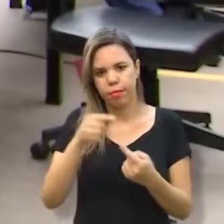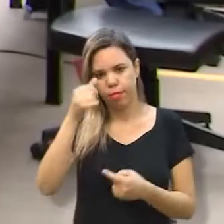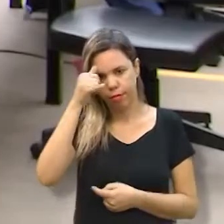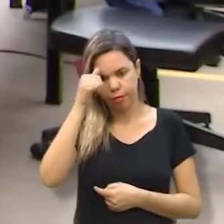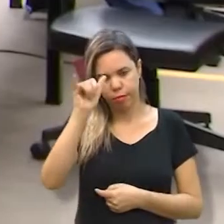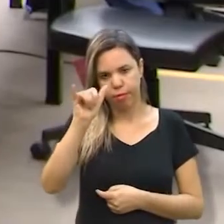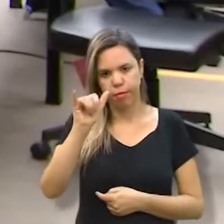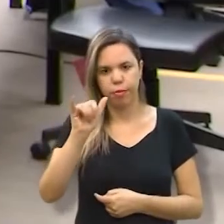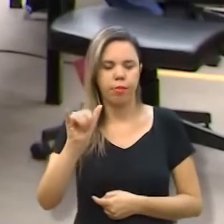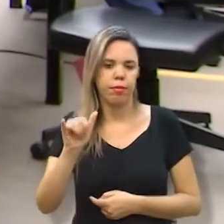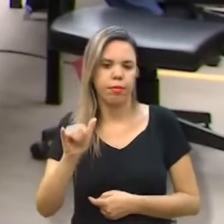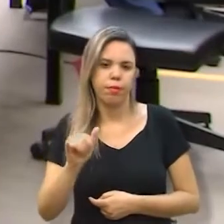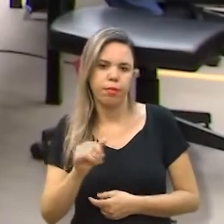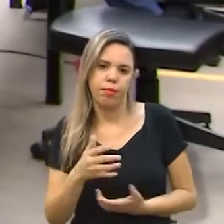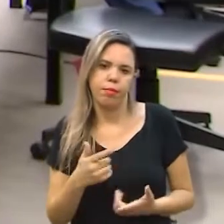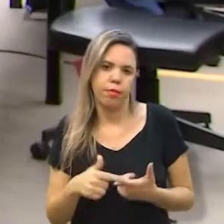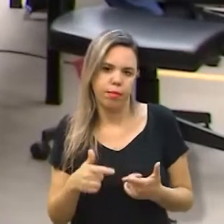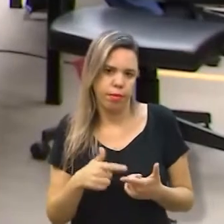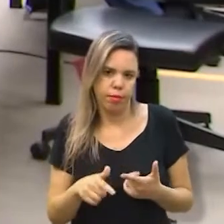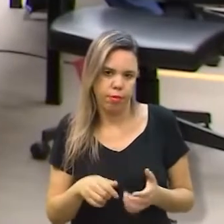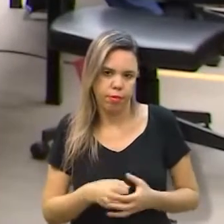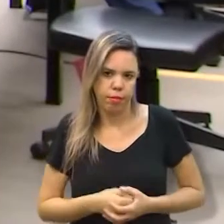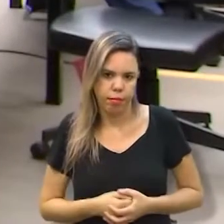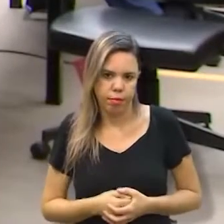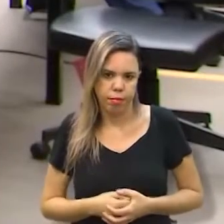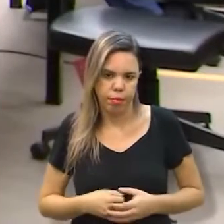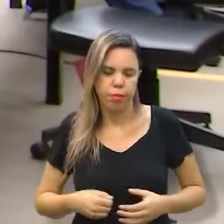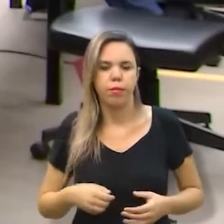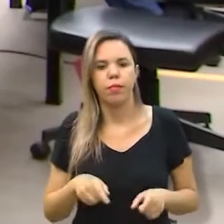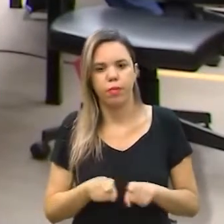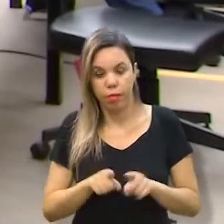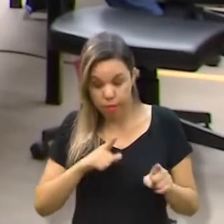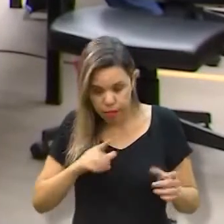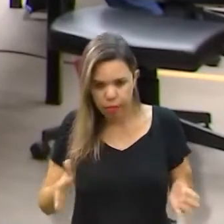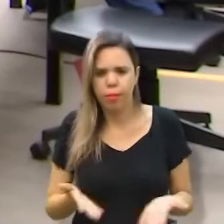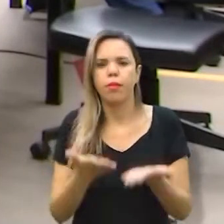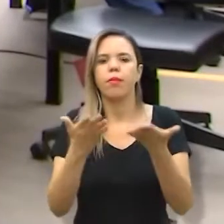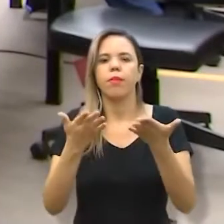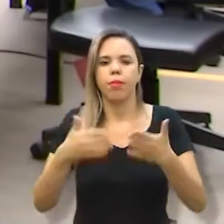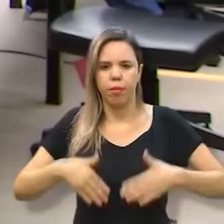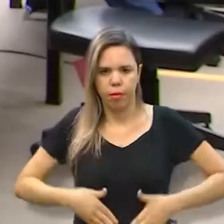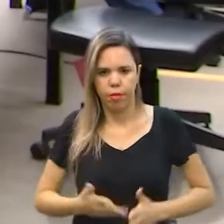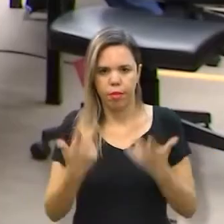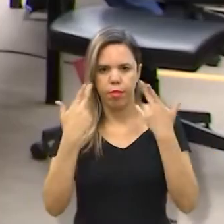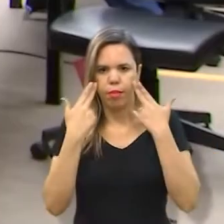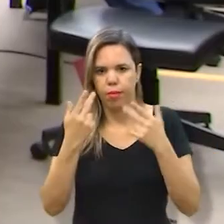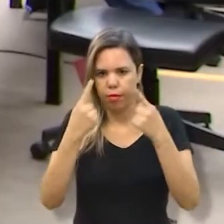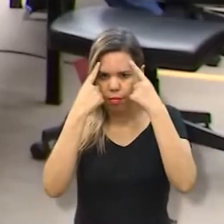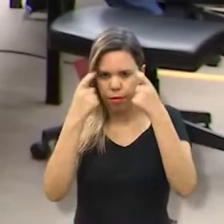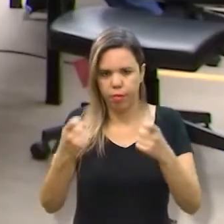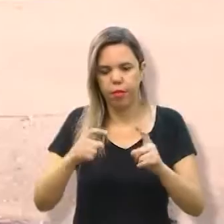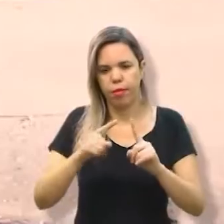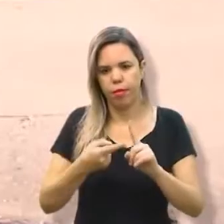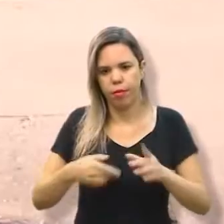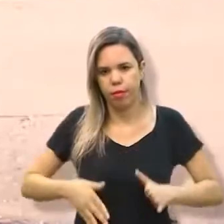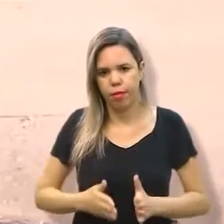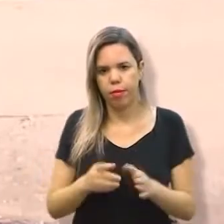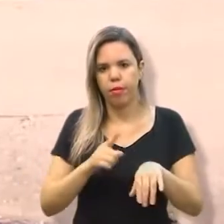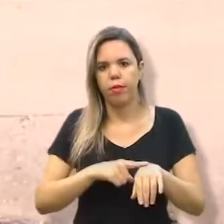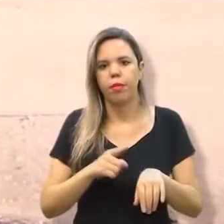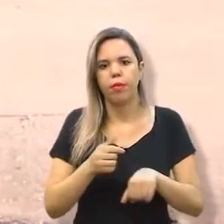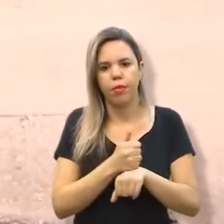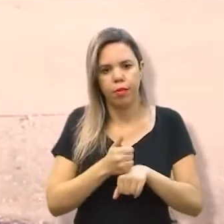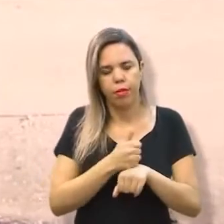sentido de promover um parto humanizado e evitar a violência obstétrica. Pois